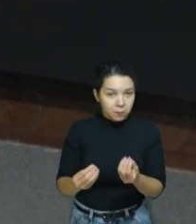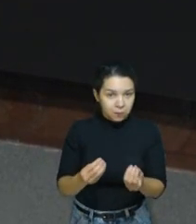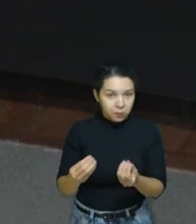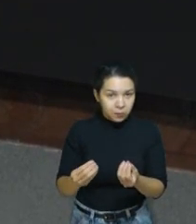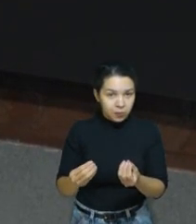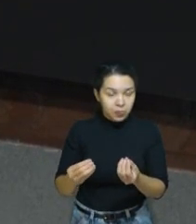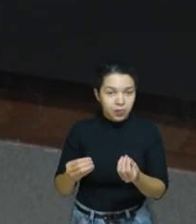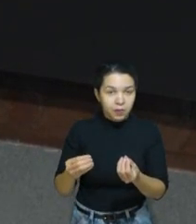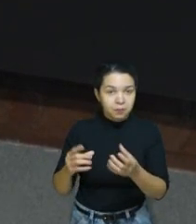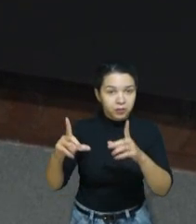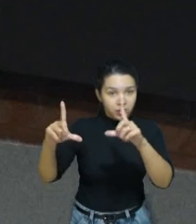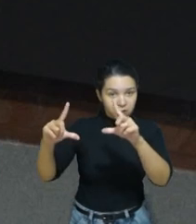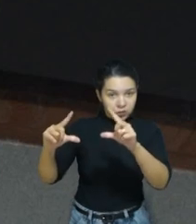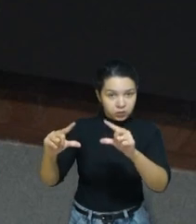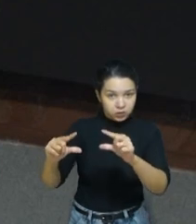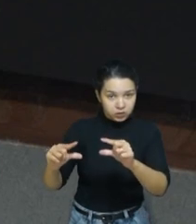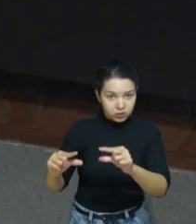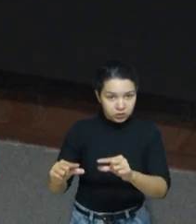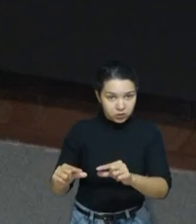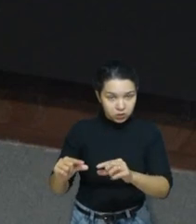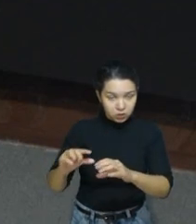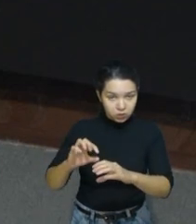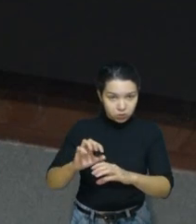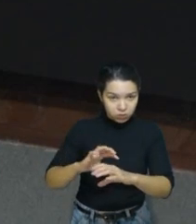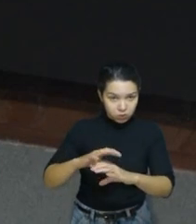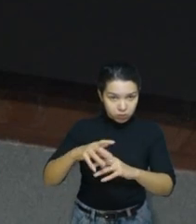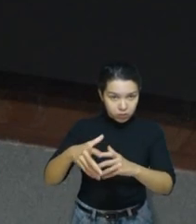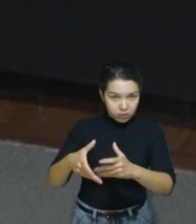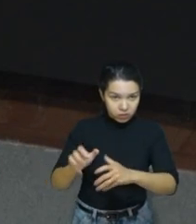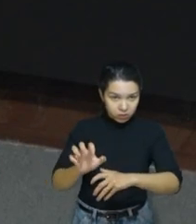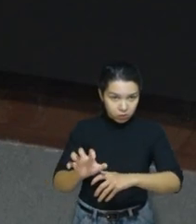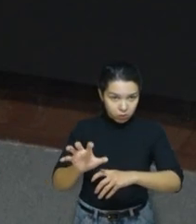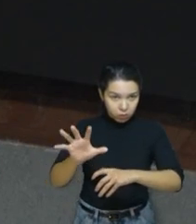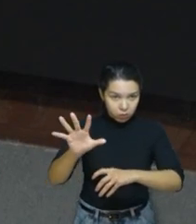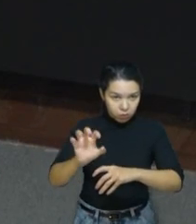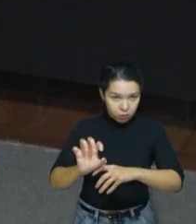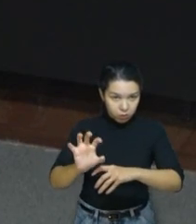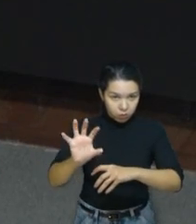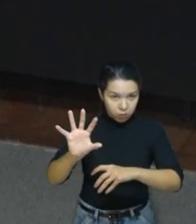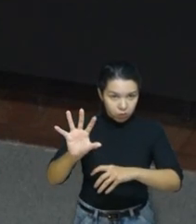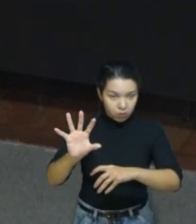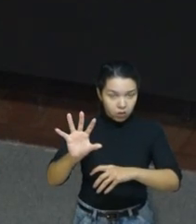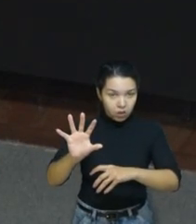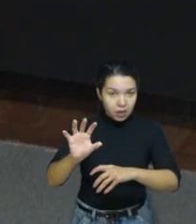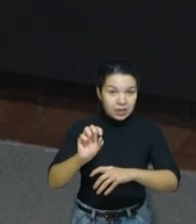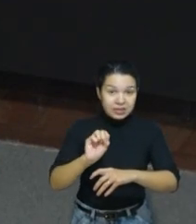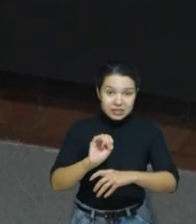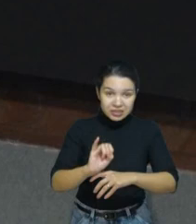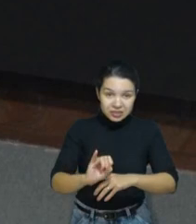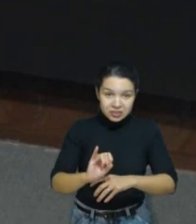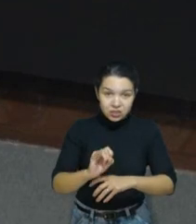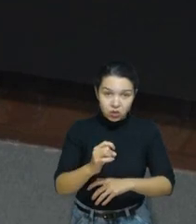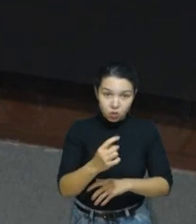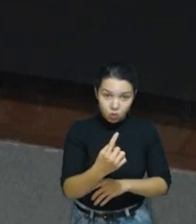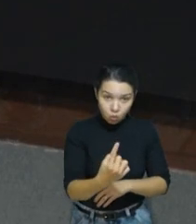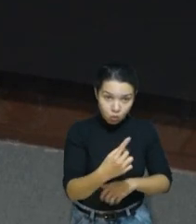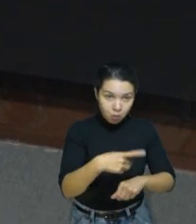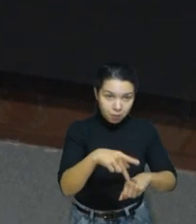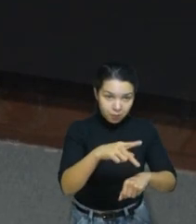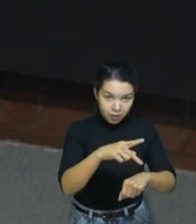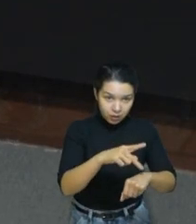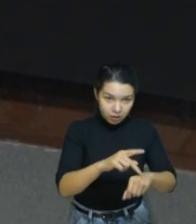que é a parte de redução de emissão, ela se um país só fizer, não estou nem dizendo nem o indivíduo, um